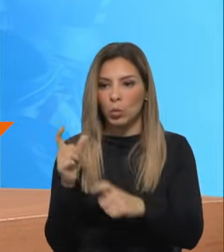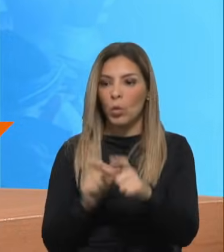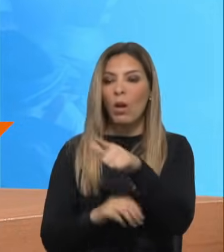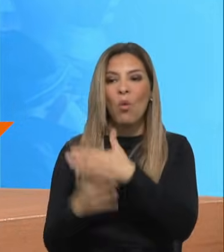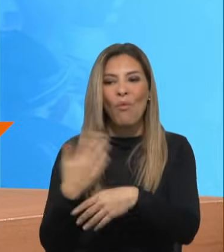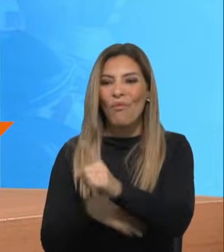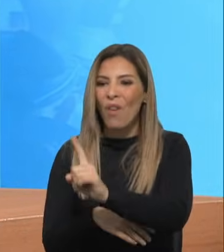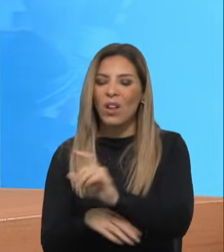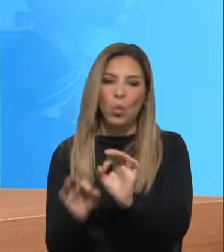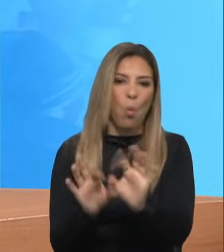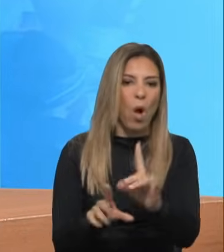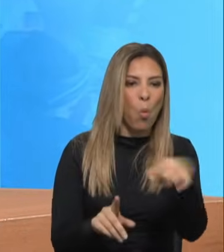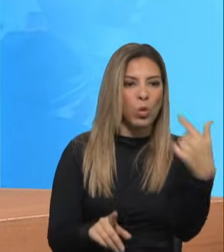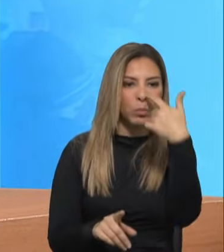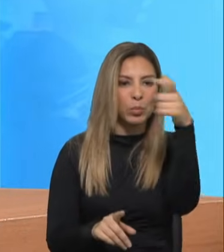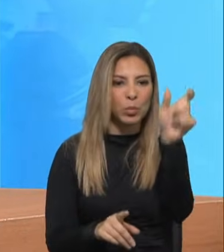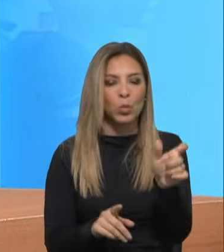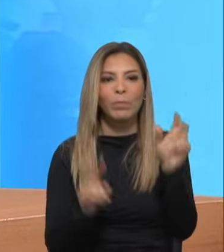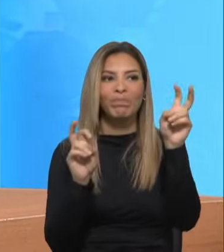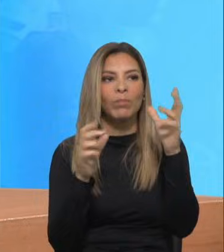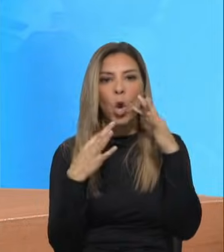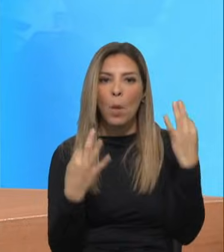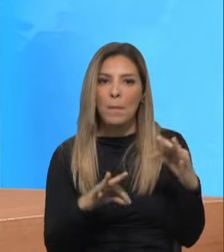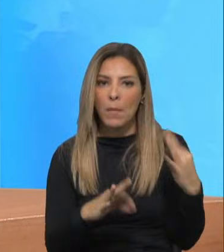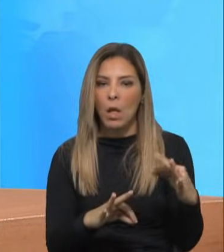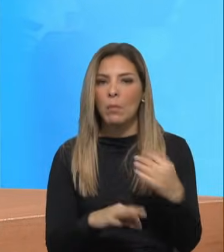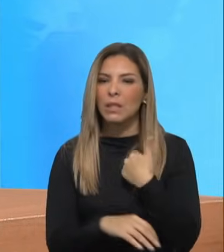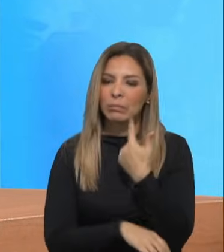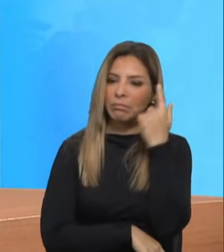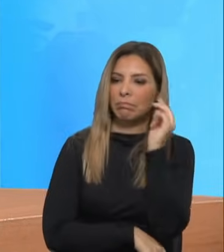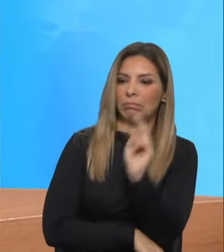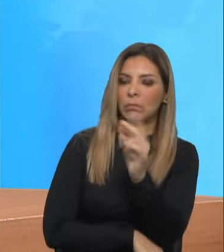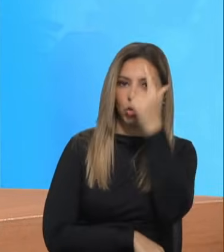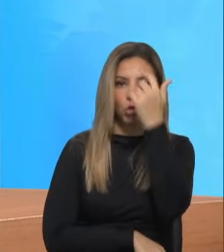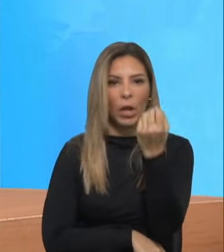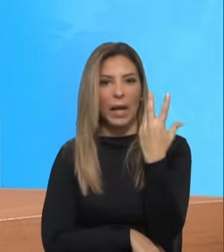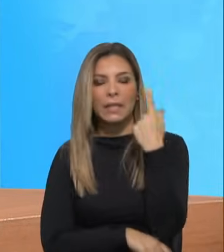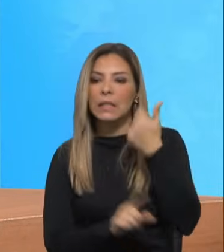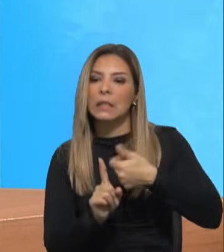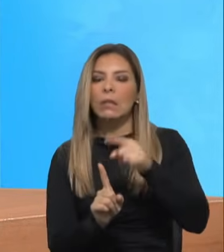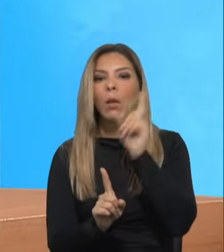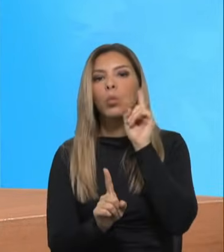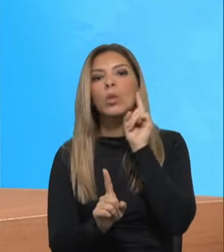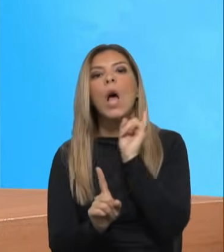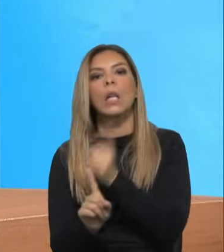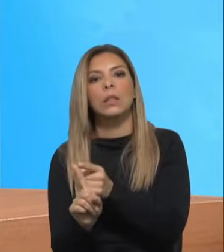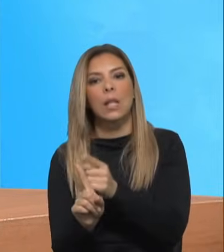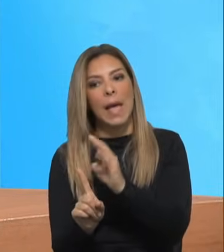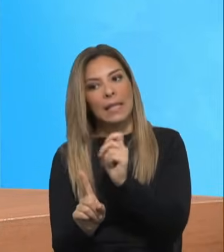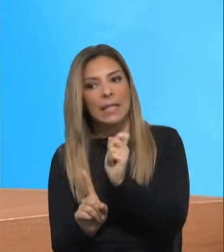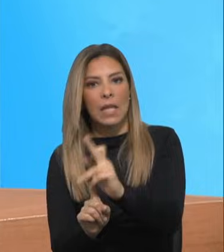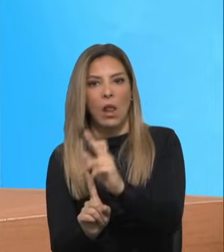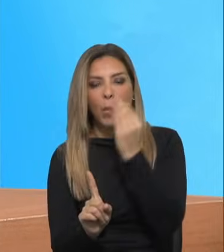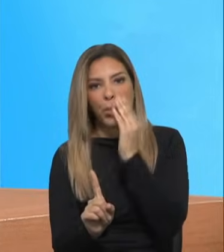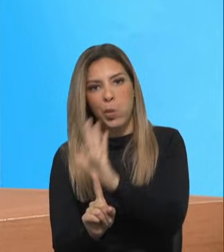mesma eficiência que uma pessoa dita normal, então esquecemos o mais importante, que é o ser, e aquilo que a nossa